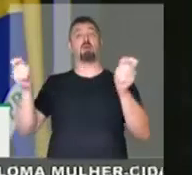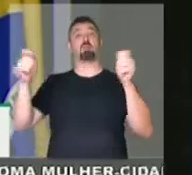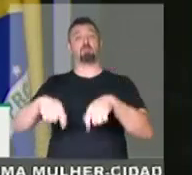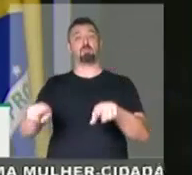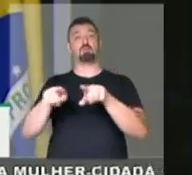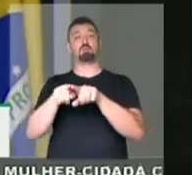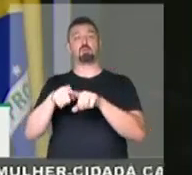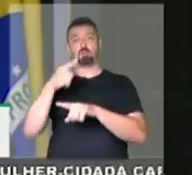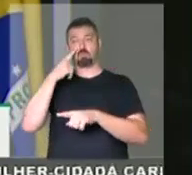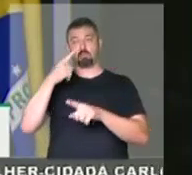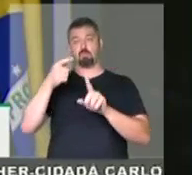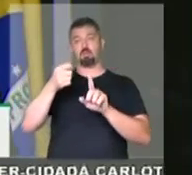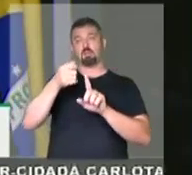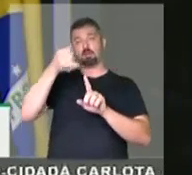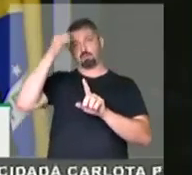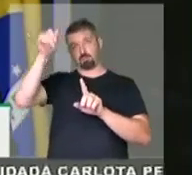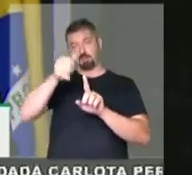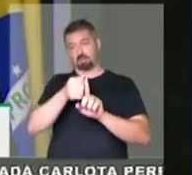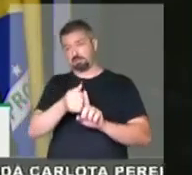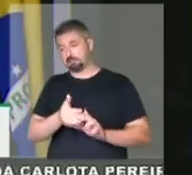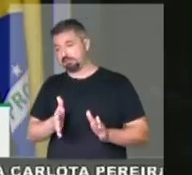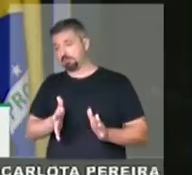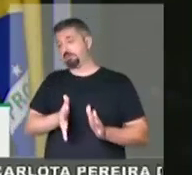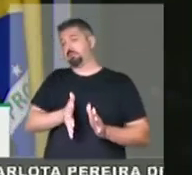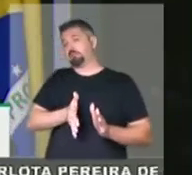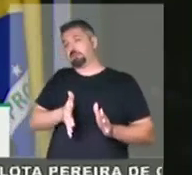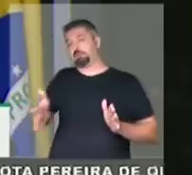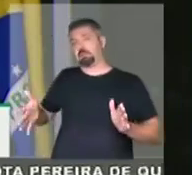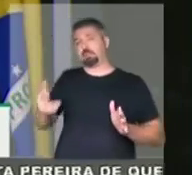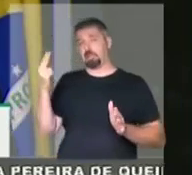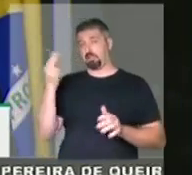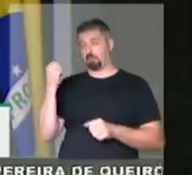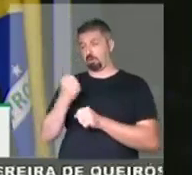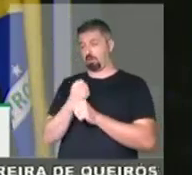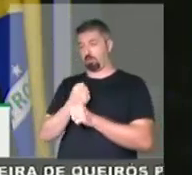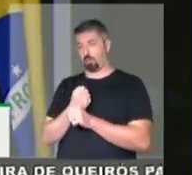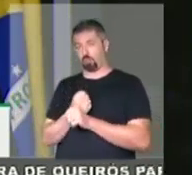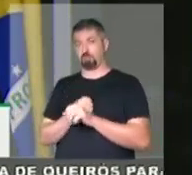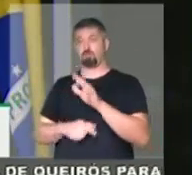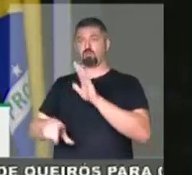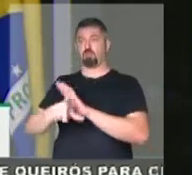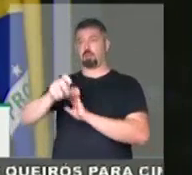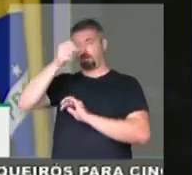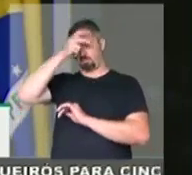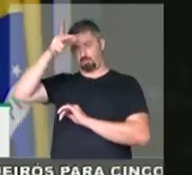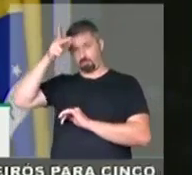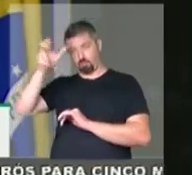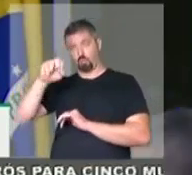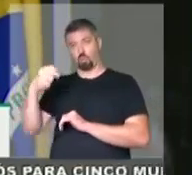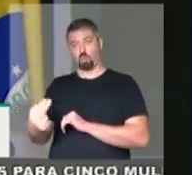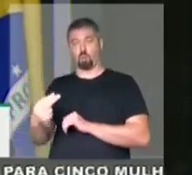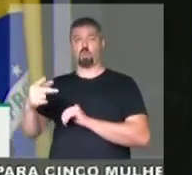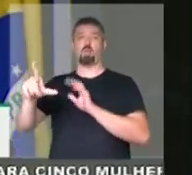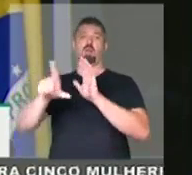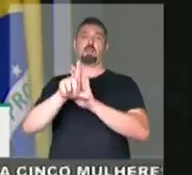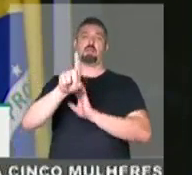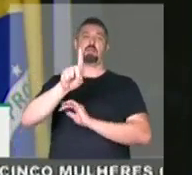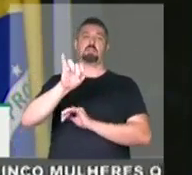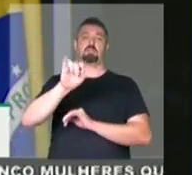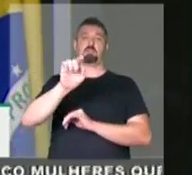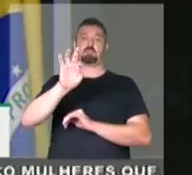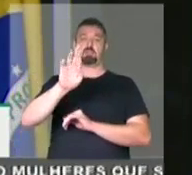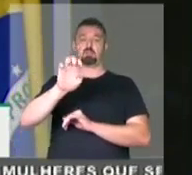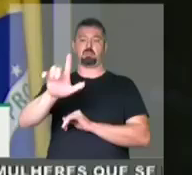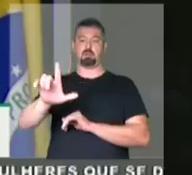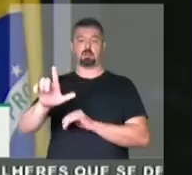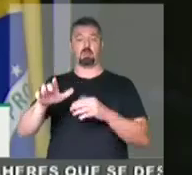a redução de extensão dessa faixa não edificável por lei municipal ou distrital.